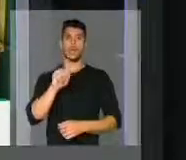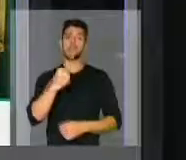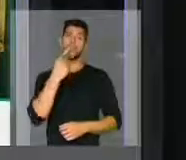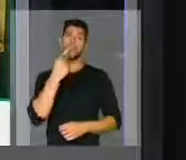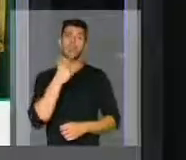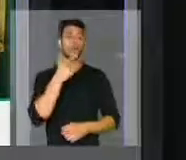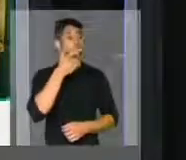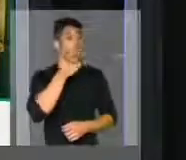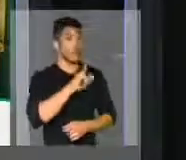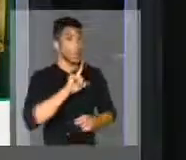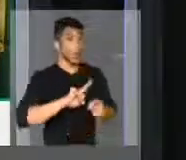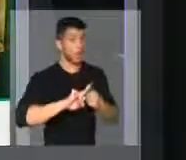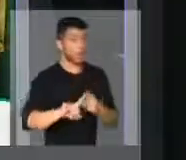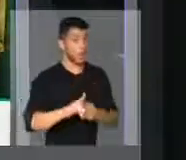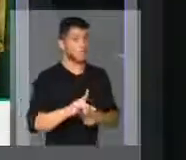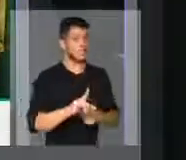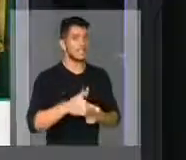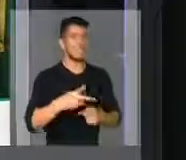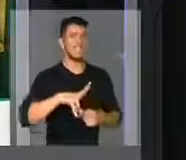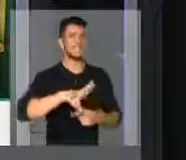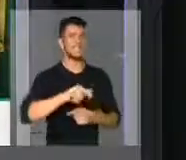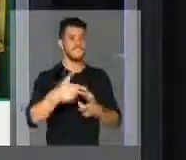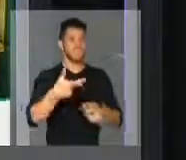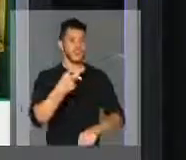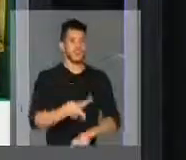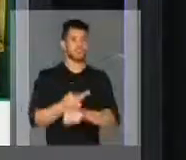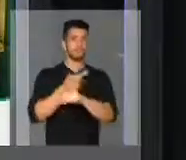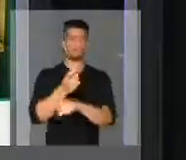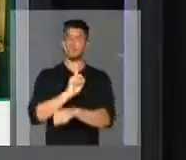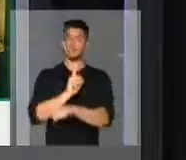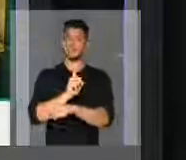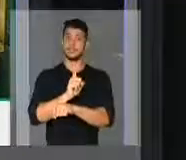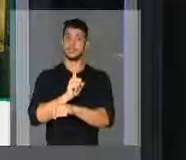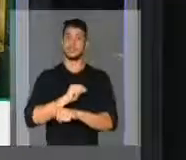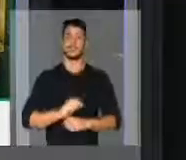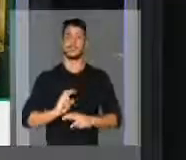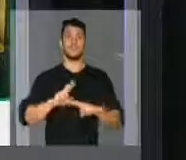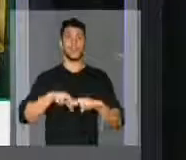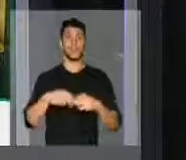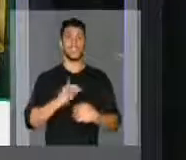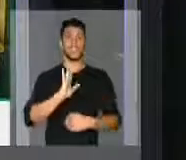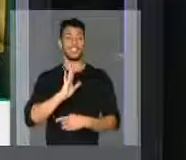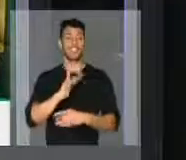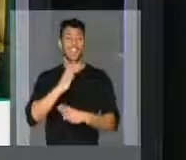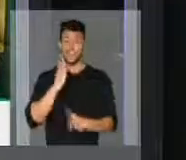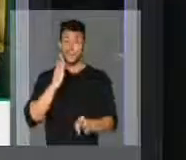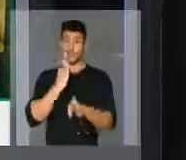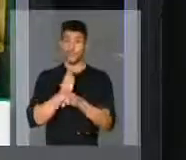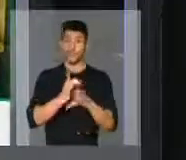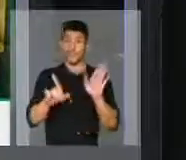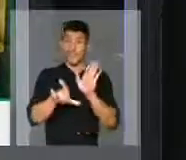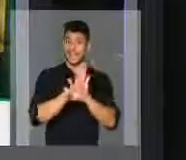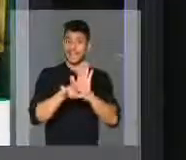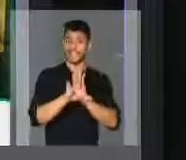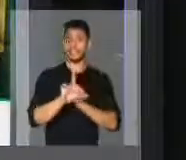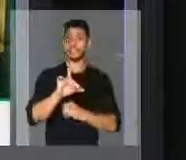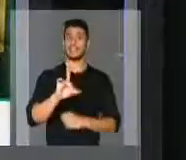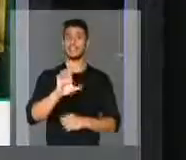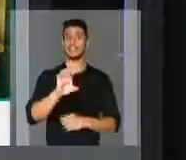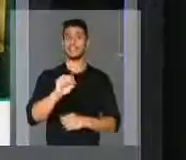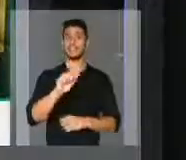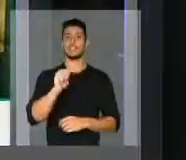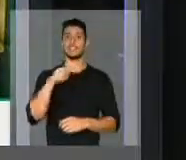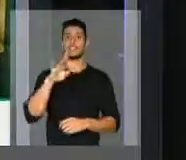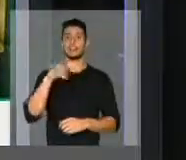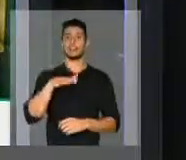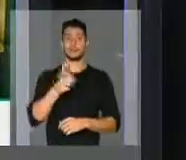levar. Por quê? Porque ele já tinha identificado na lei do desarmamento que,